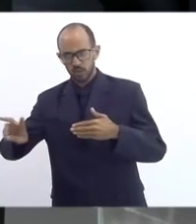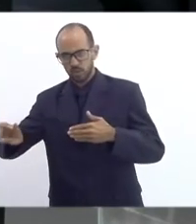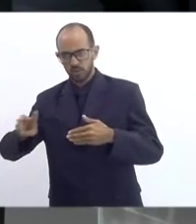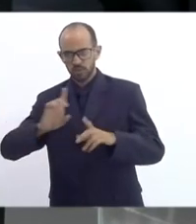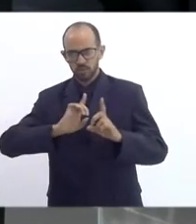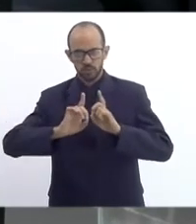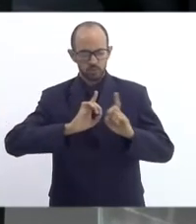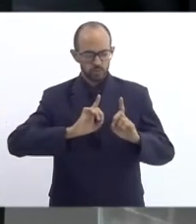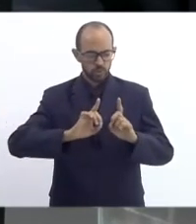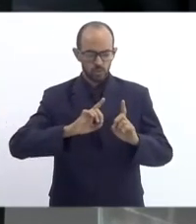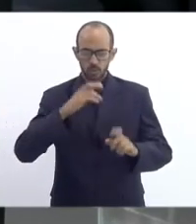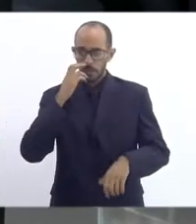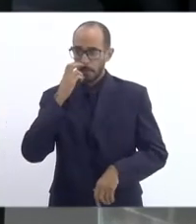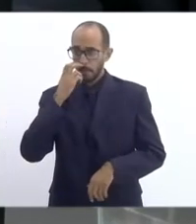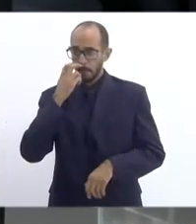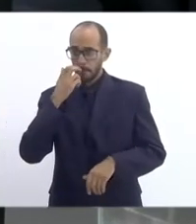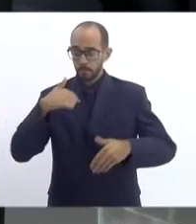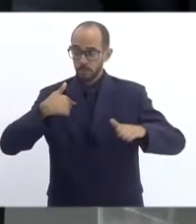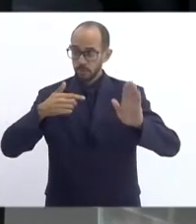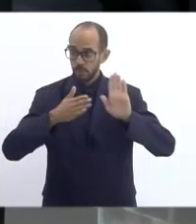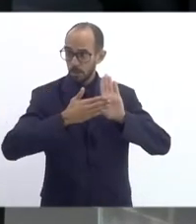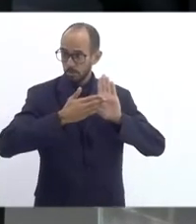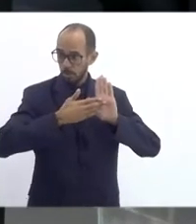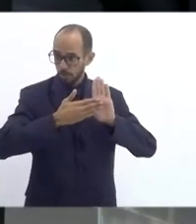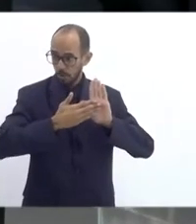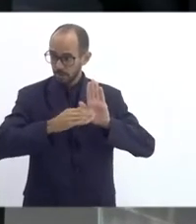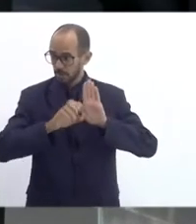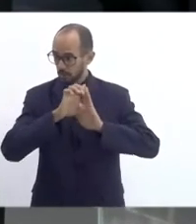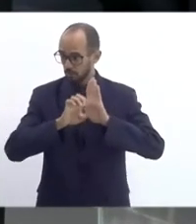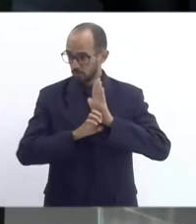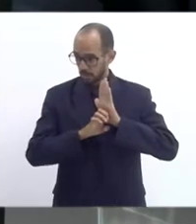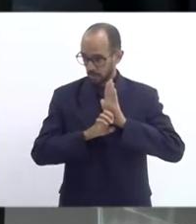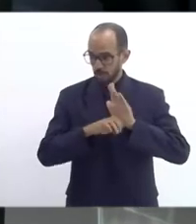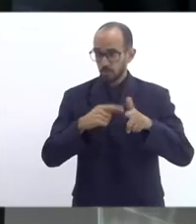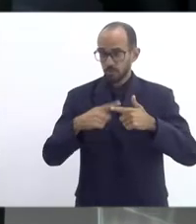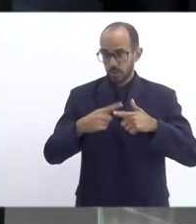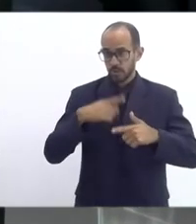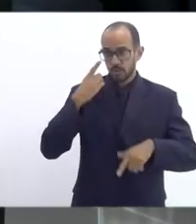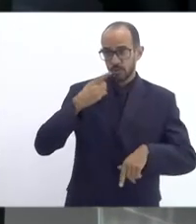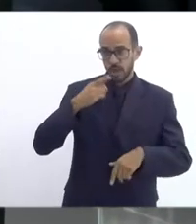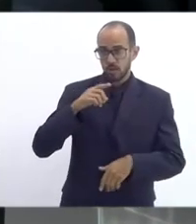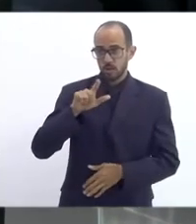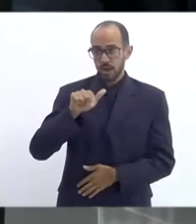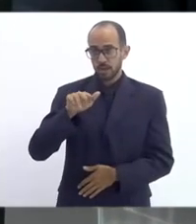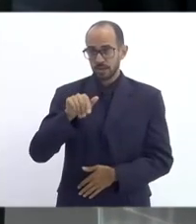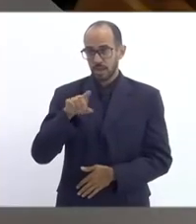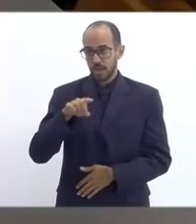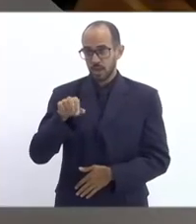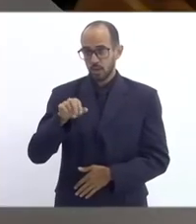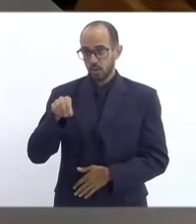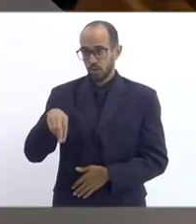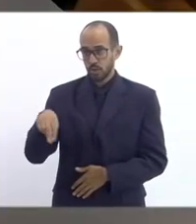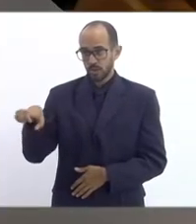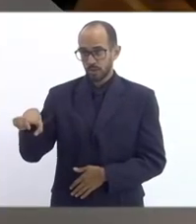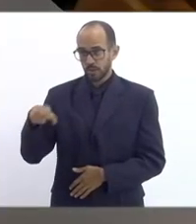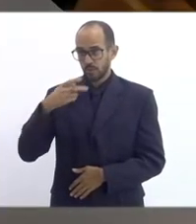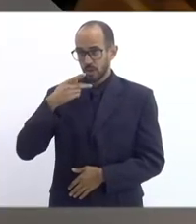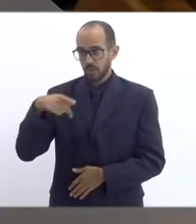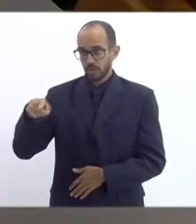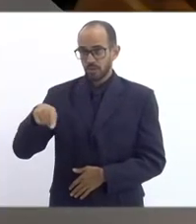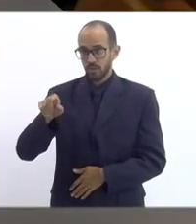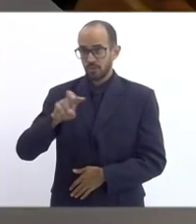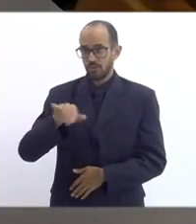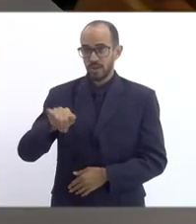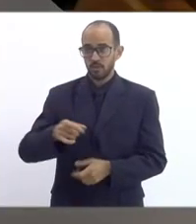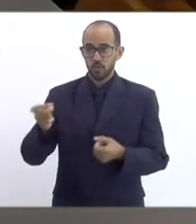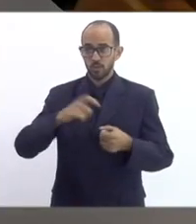Eu proponho uma emenda de redação, porque o deputado Lazzaroni, que eu encontrei ele, disse que vai voltar a se chamar André do PV, que ele se